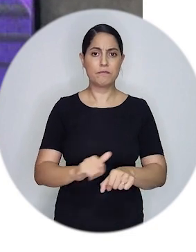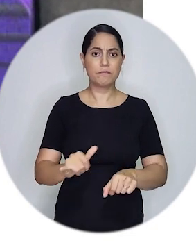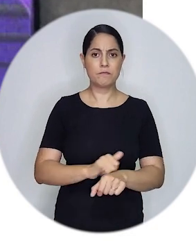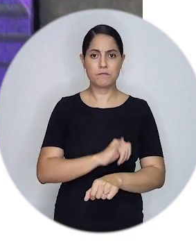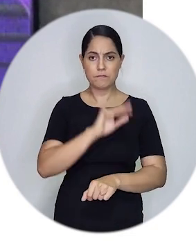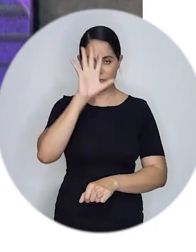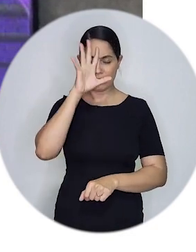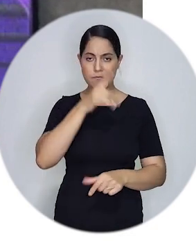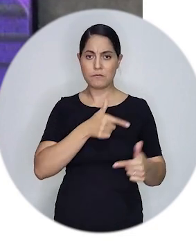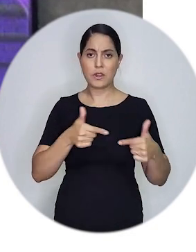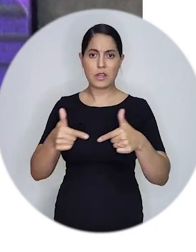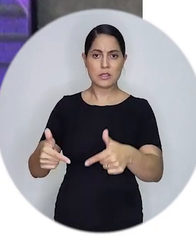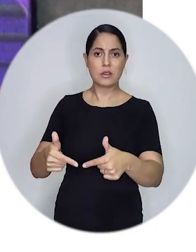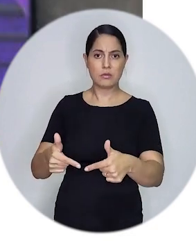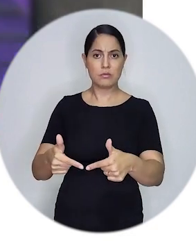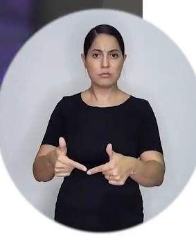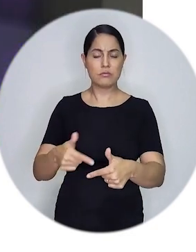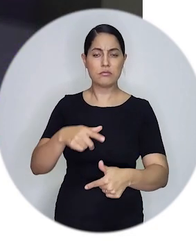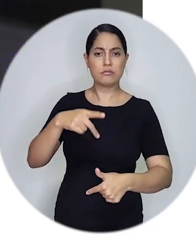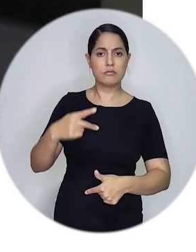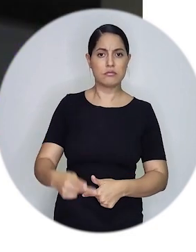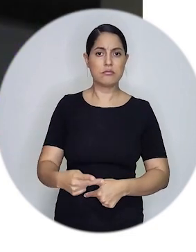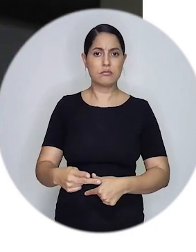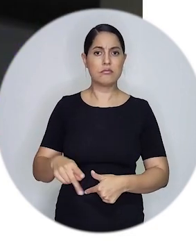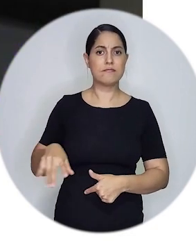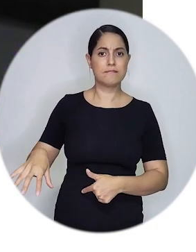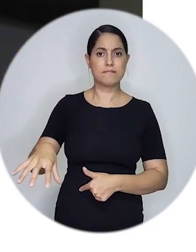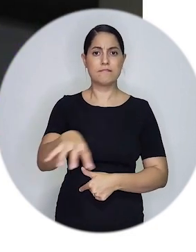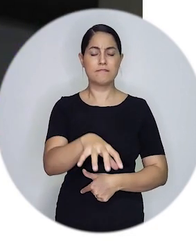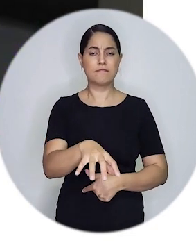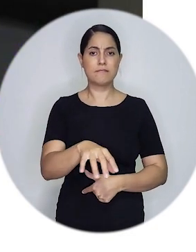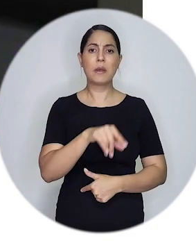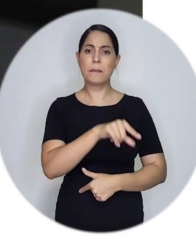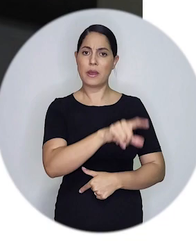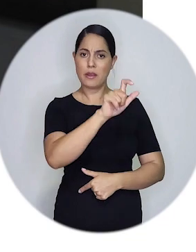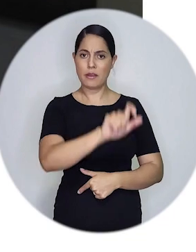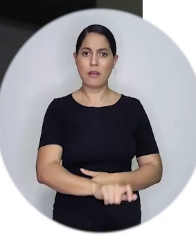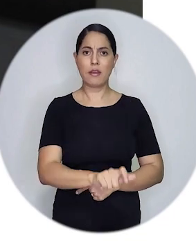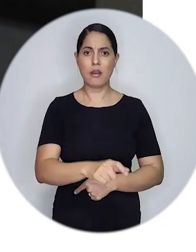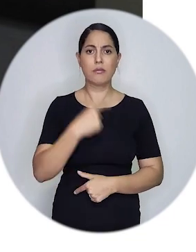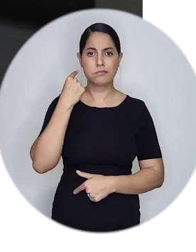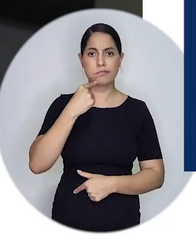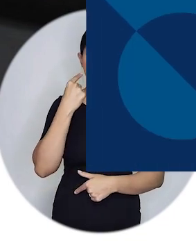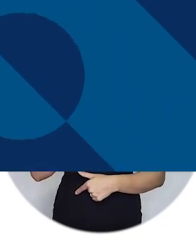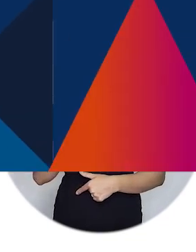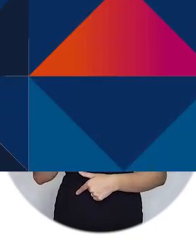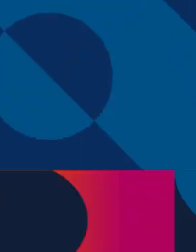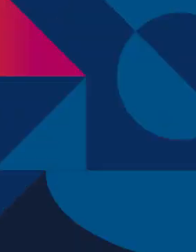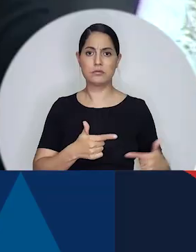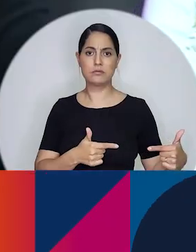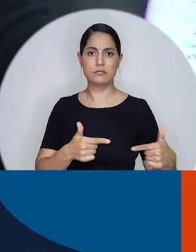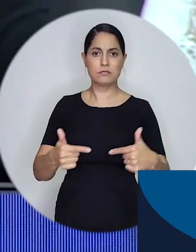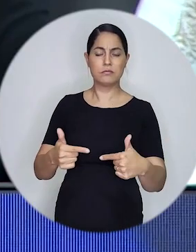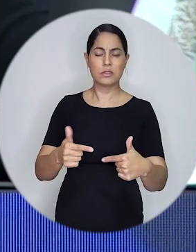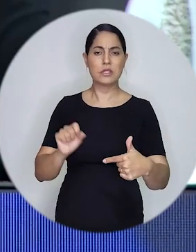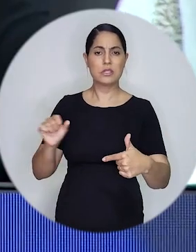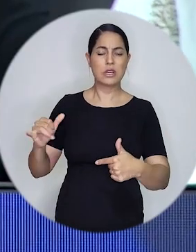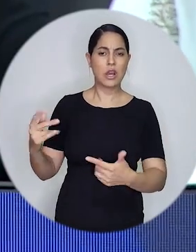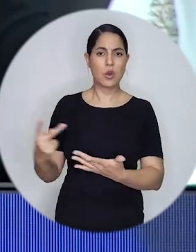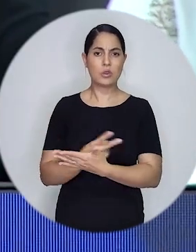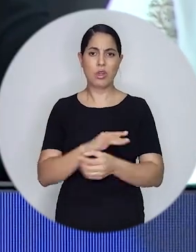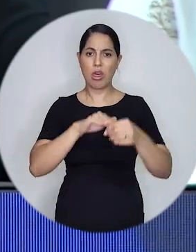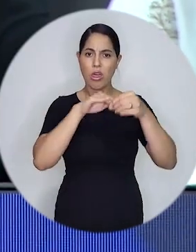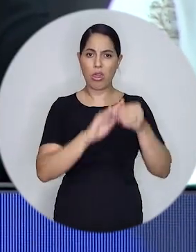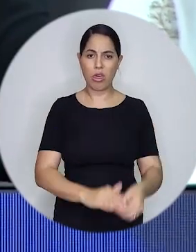presidente Bito, na realização das providências necessárias junto aos órgãos competentes, ressaltando sua forte